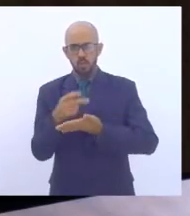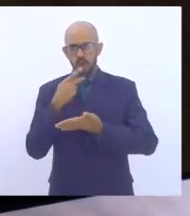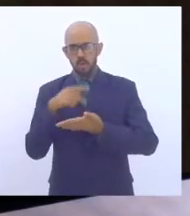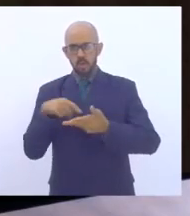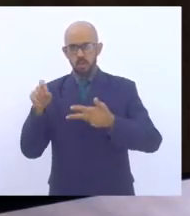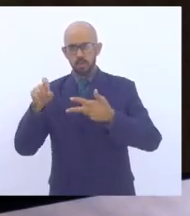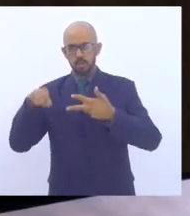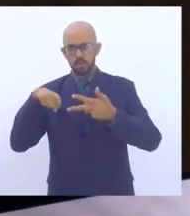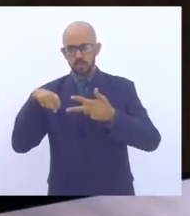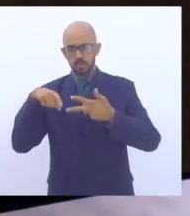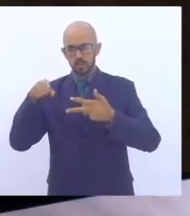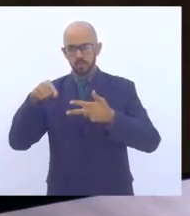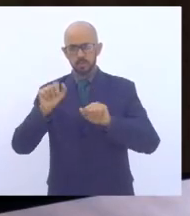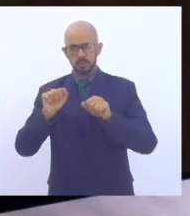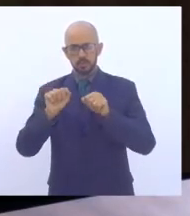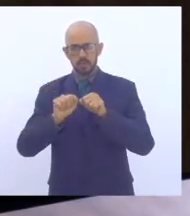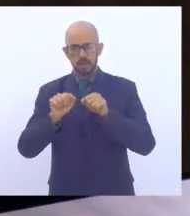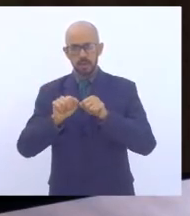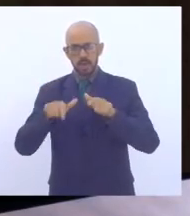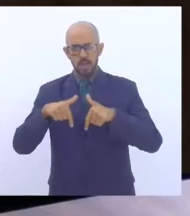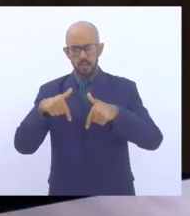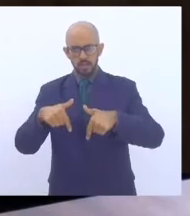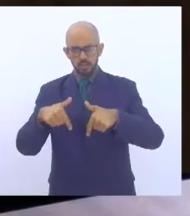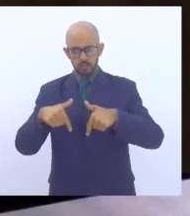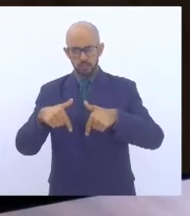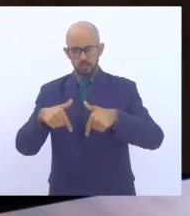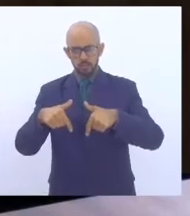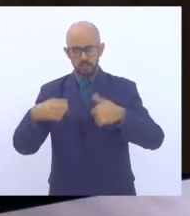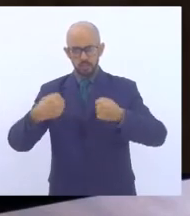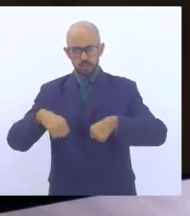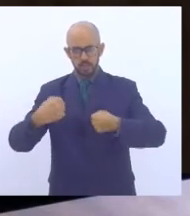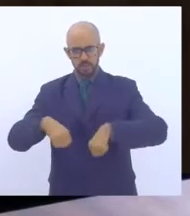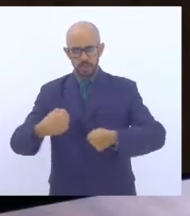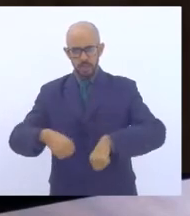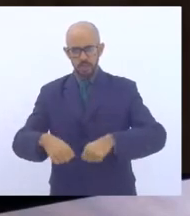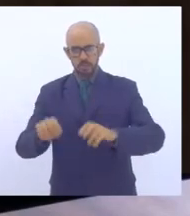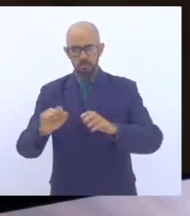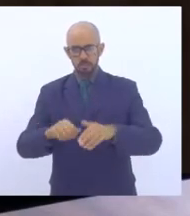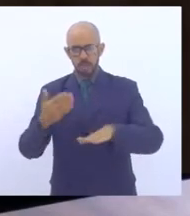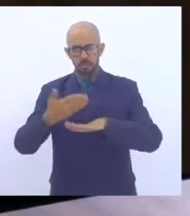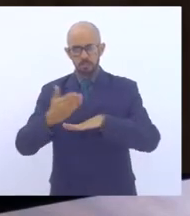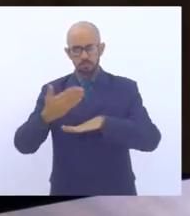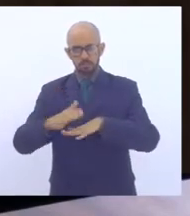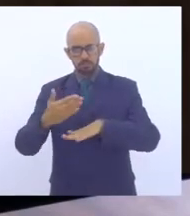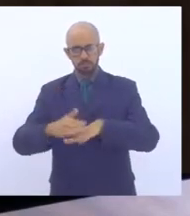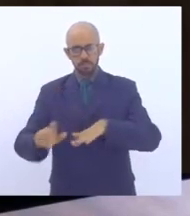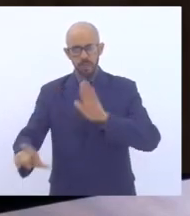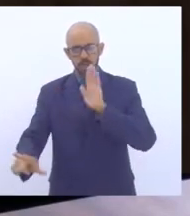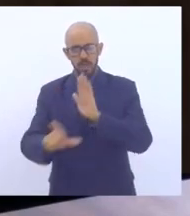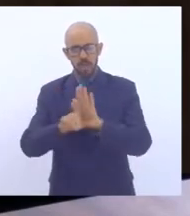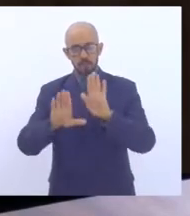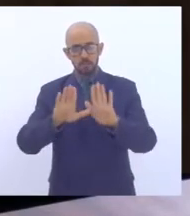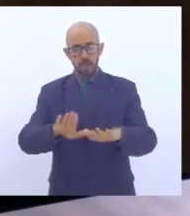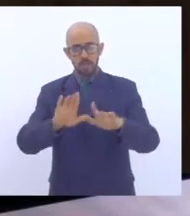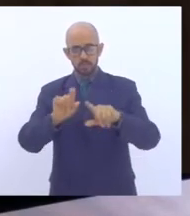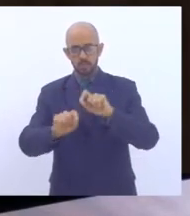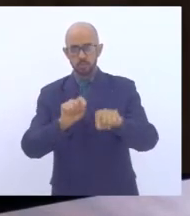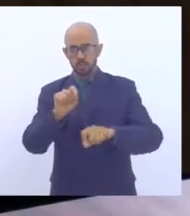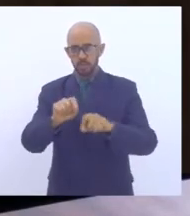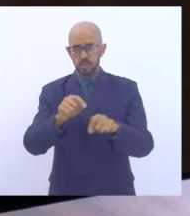baixará os atos que se fizerem necessários à regulamentação da presente lei Mas